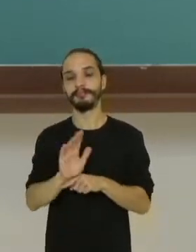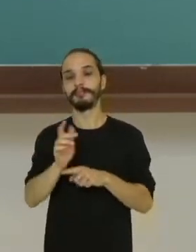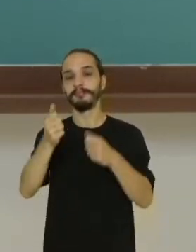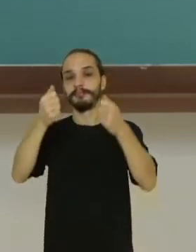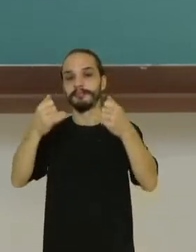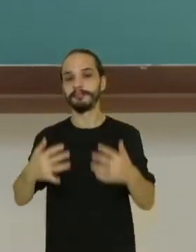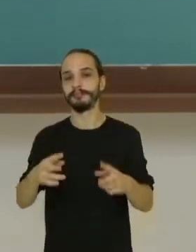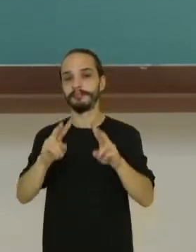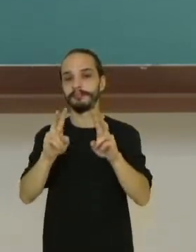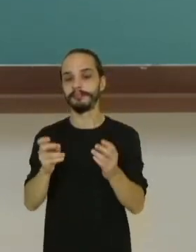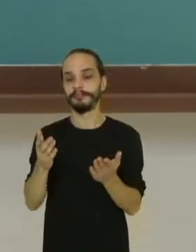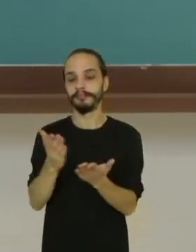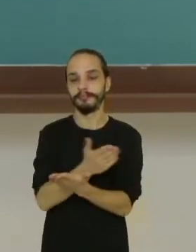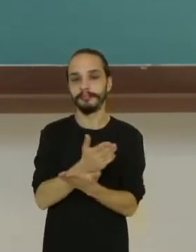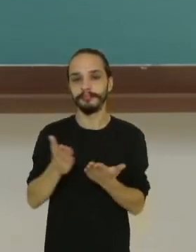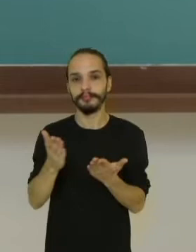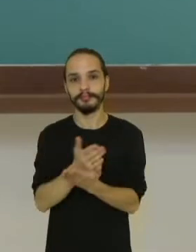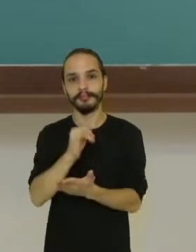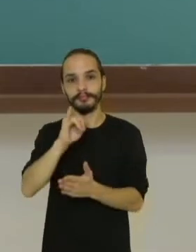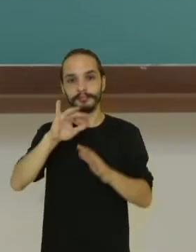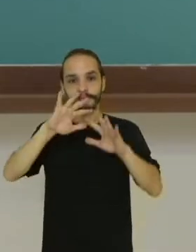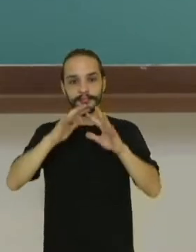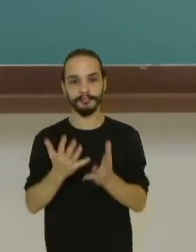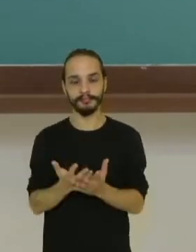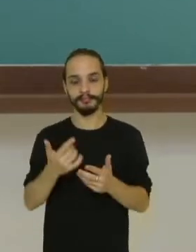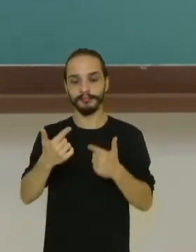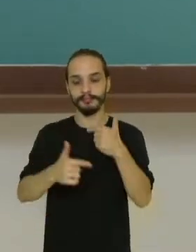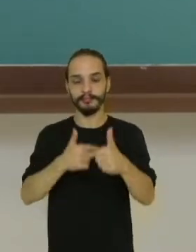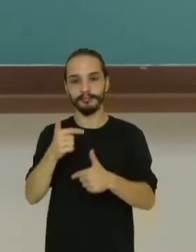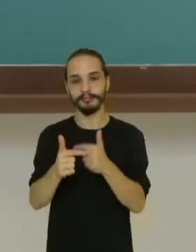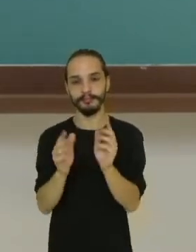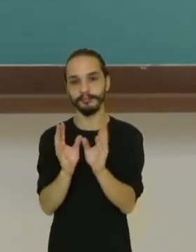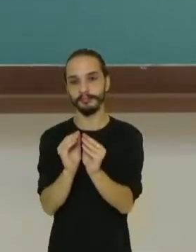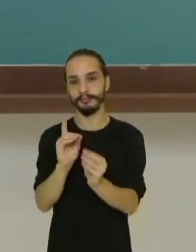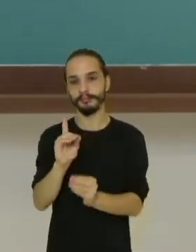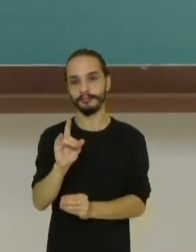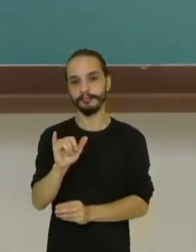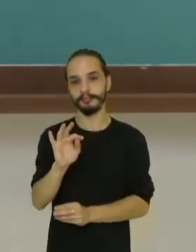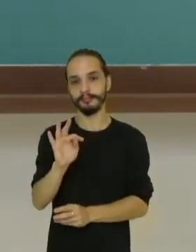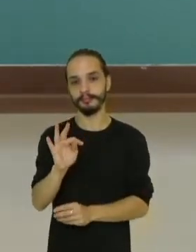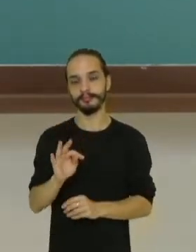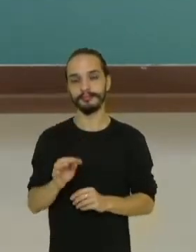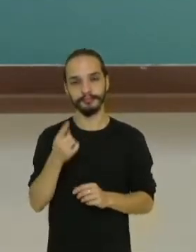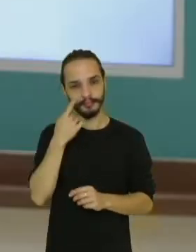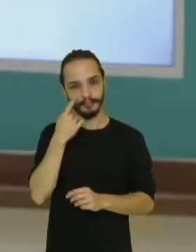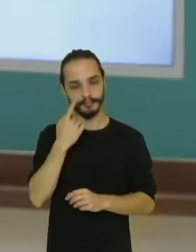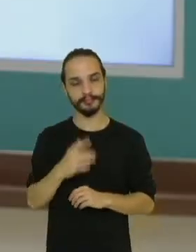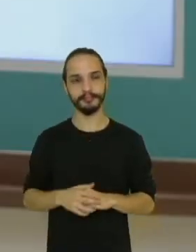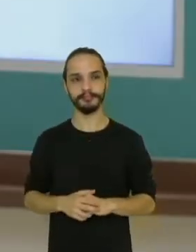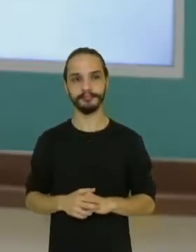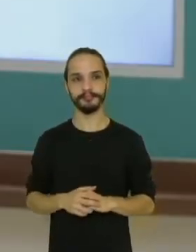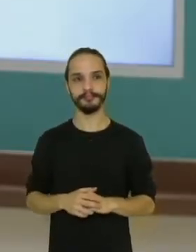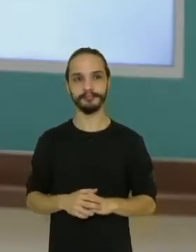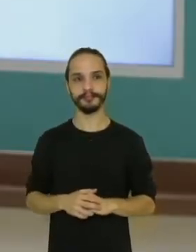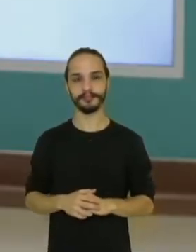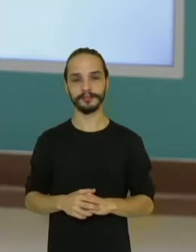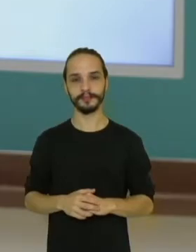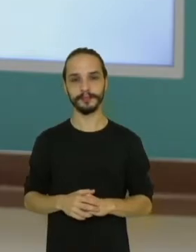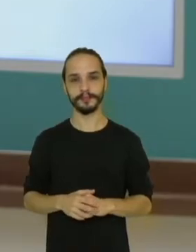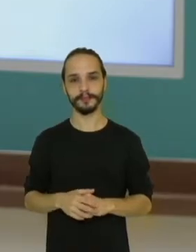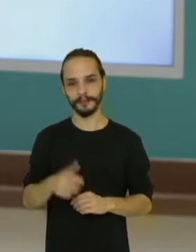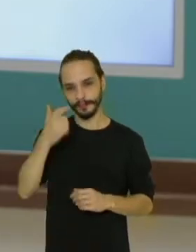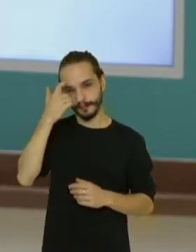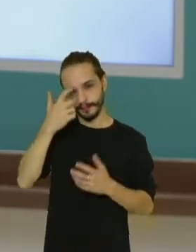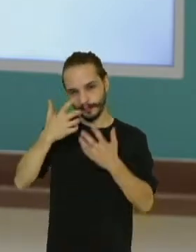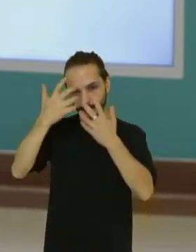sobre a Divisão Internacional do Trabalho, a DIT. Vamos acompanhar então? Vamos lá. Olha só, nós vamos aqui